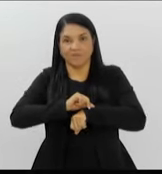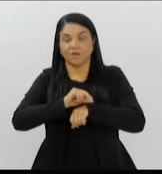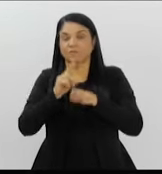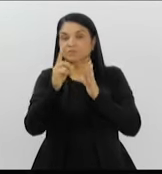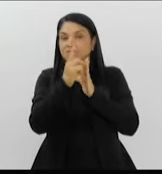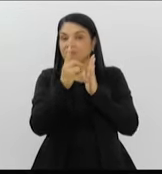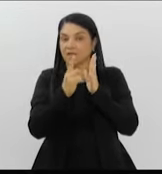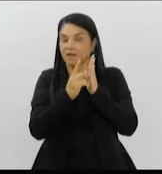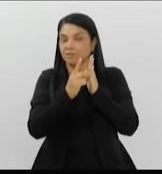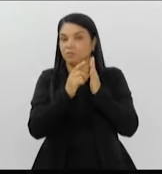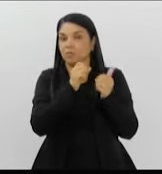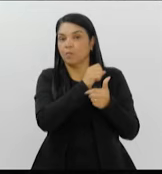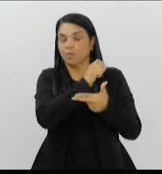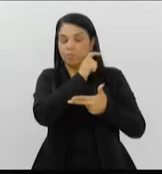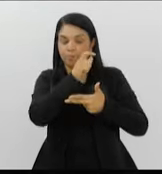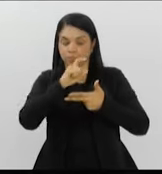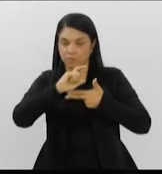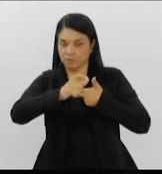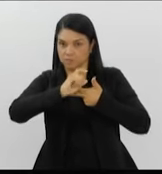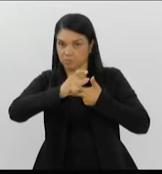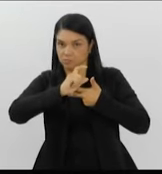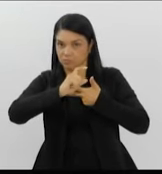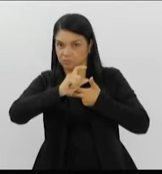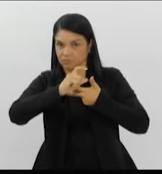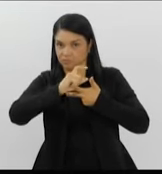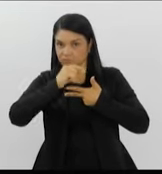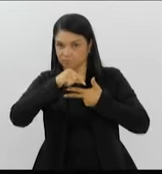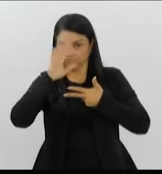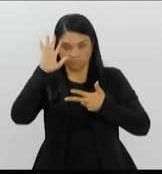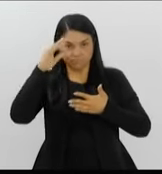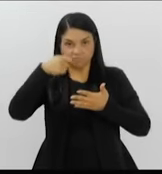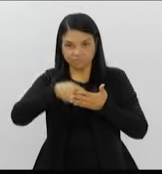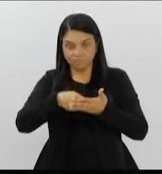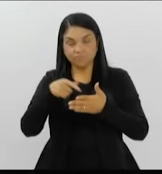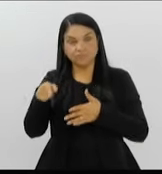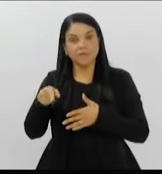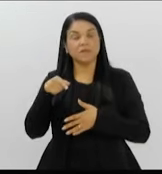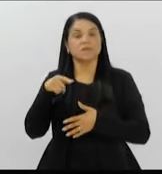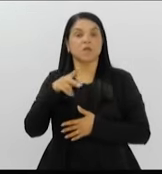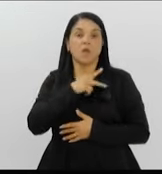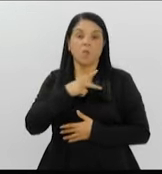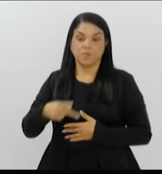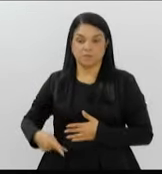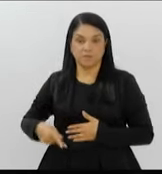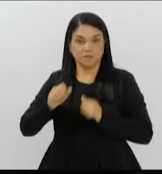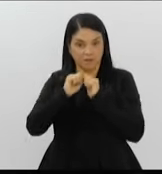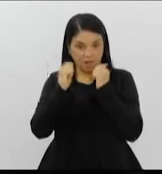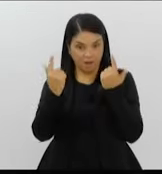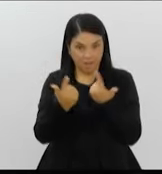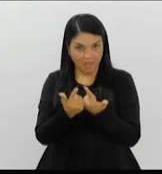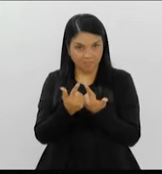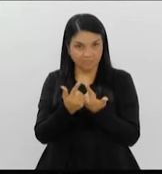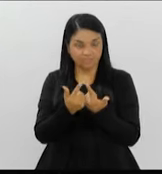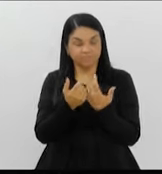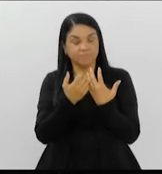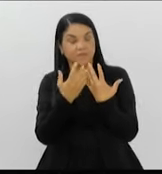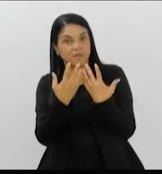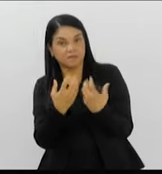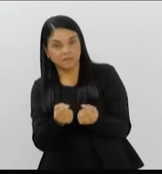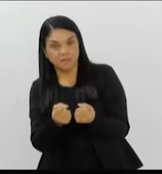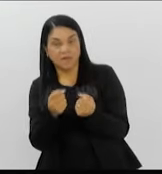Poder Executivo. Vai caber ao presidente da casa aderir